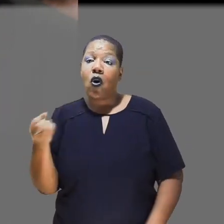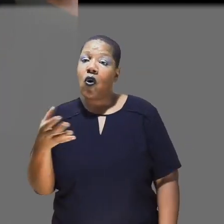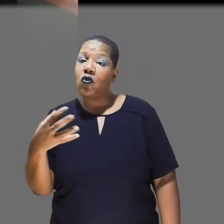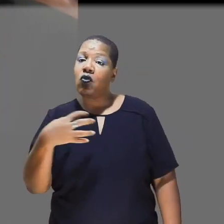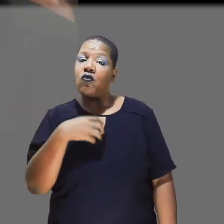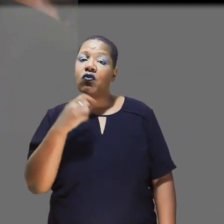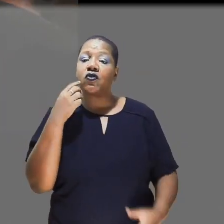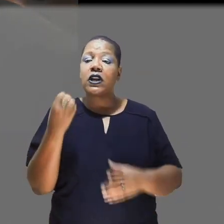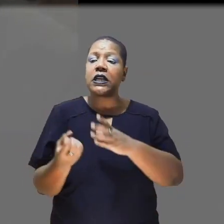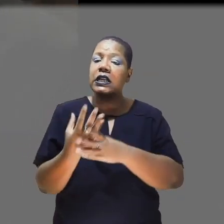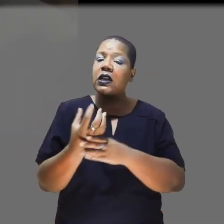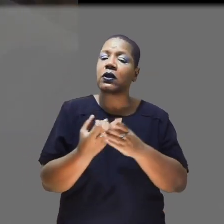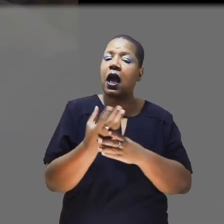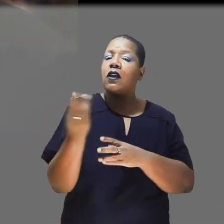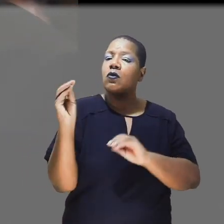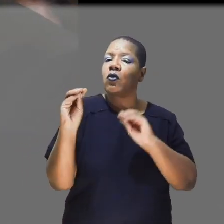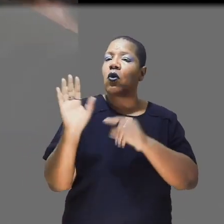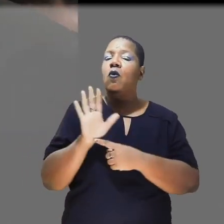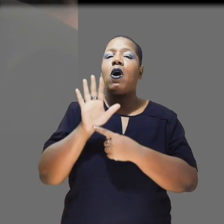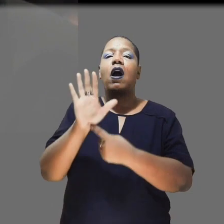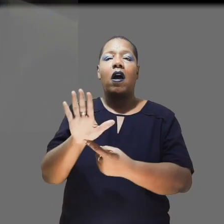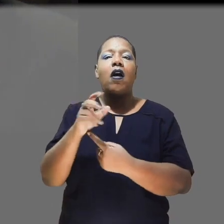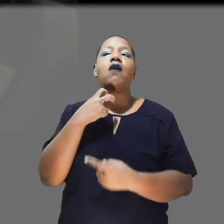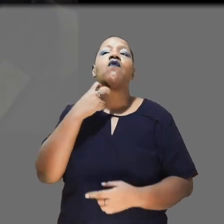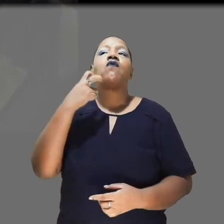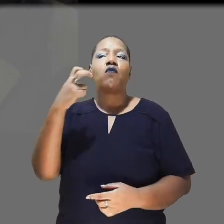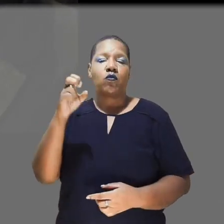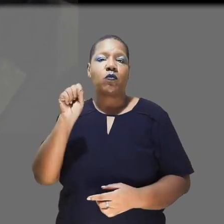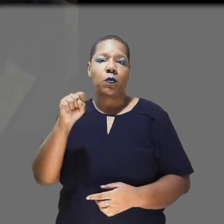foram sendo criados e colocados em evidência.